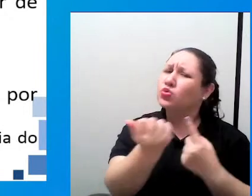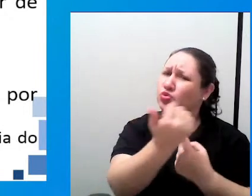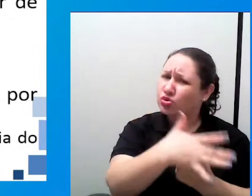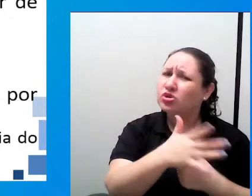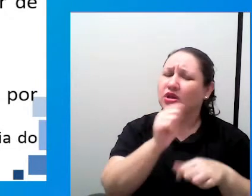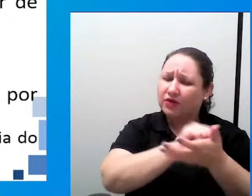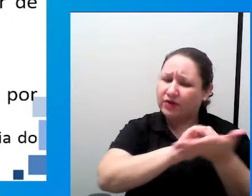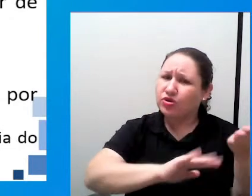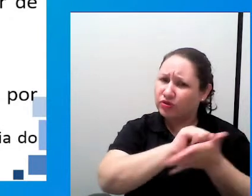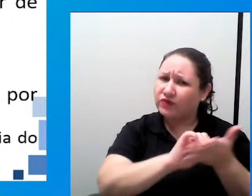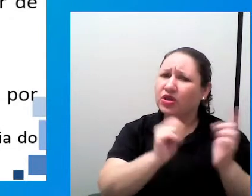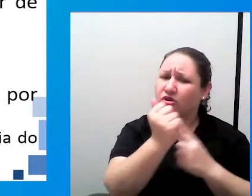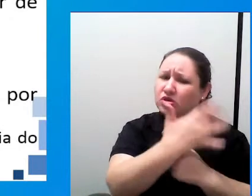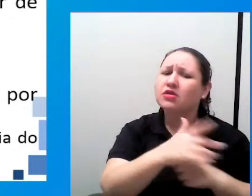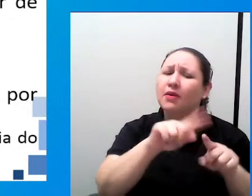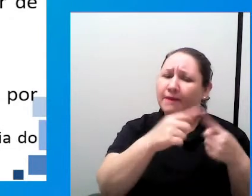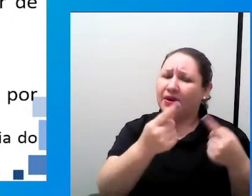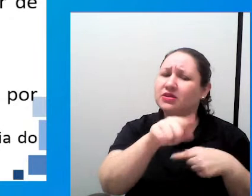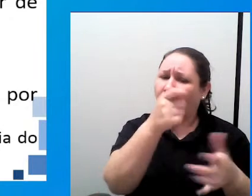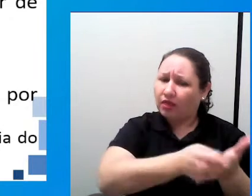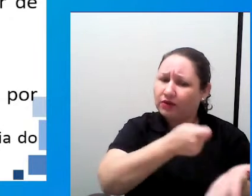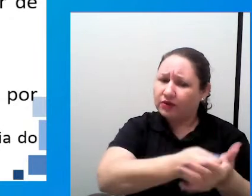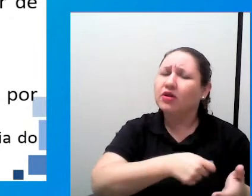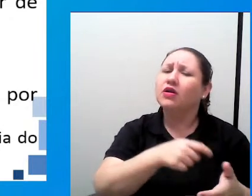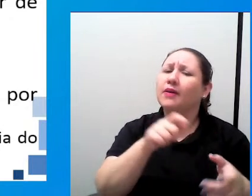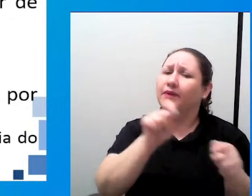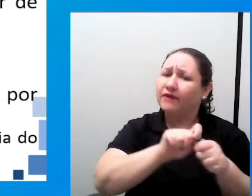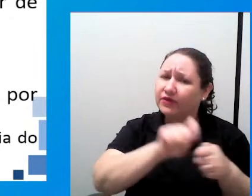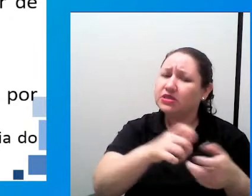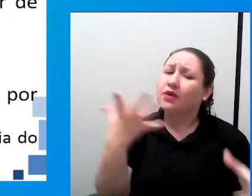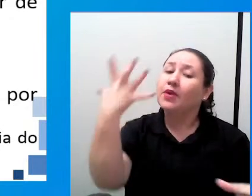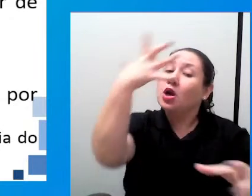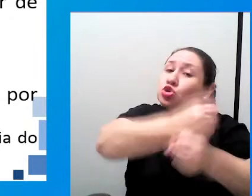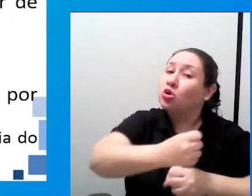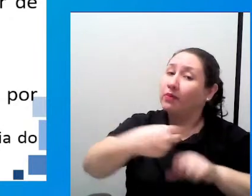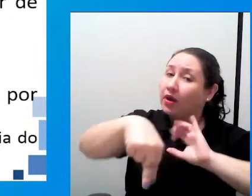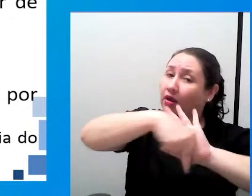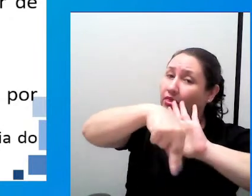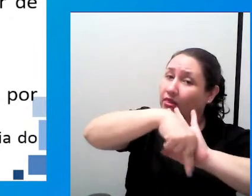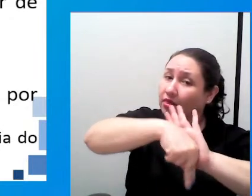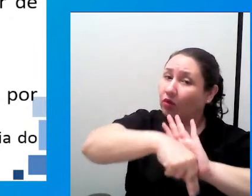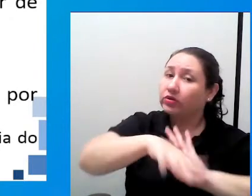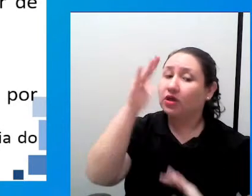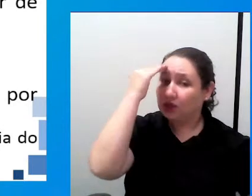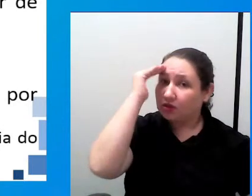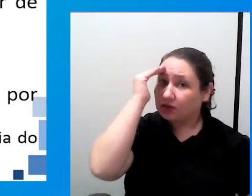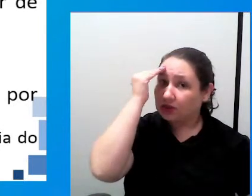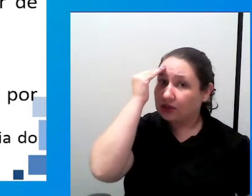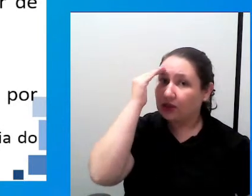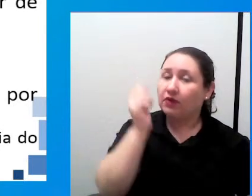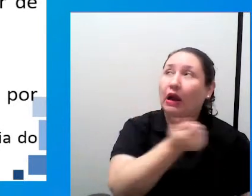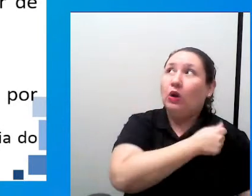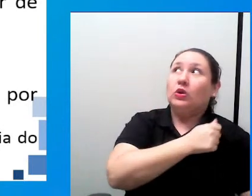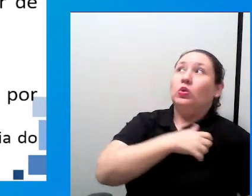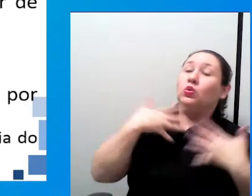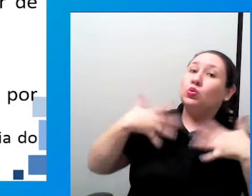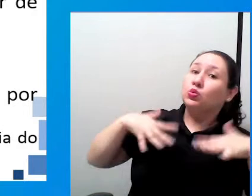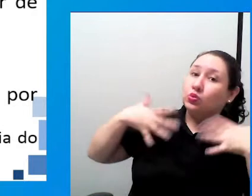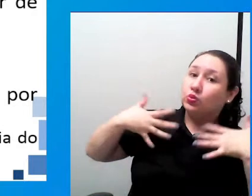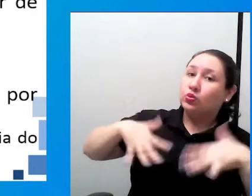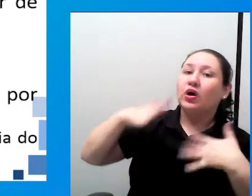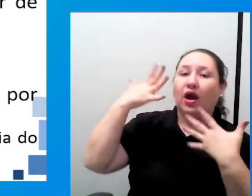no ensino. Então, se ele vai ensinar a somar, ele pode ensinar a somar isso em uma atividade de extensão, ou então compartilhar aquele